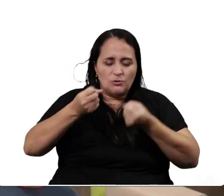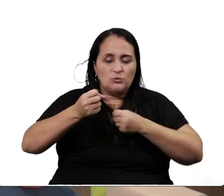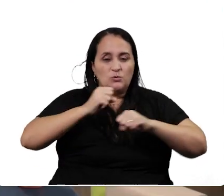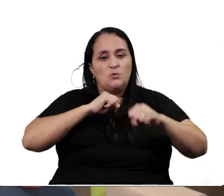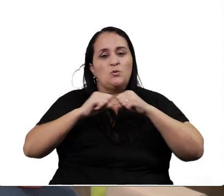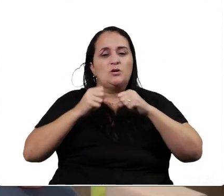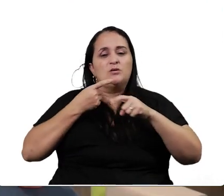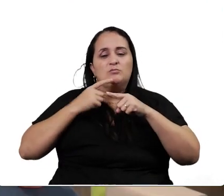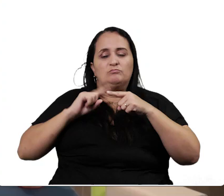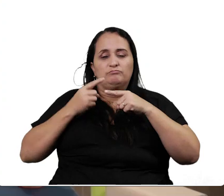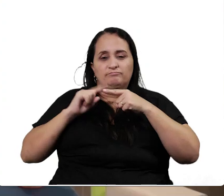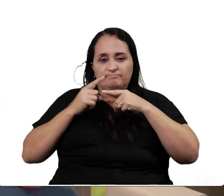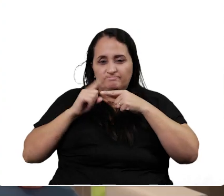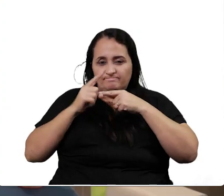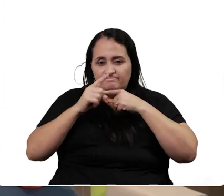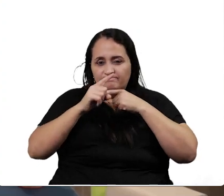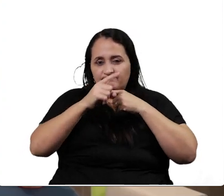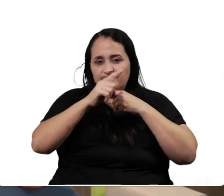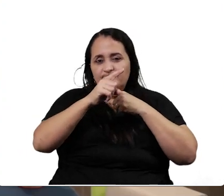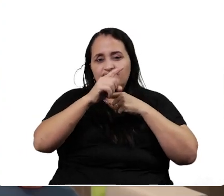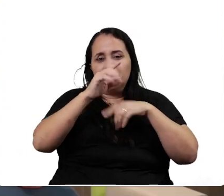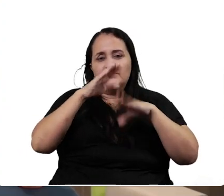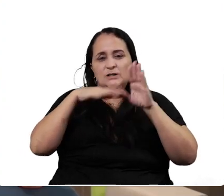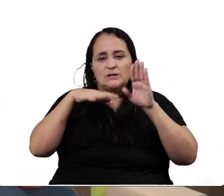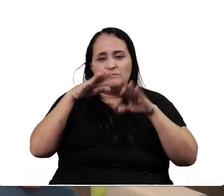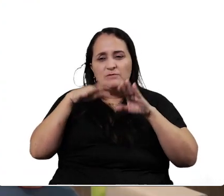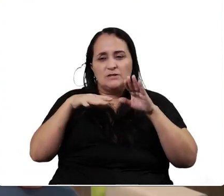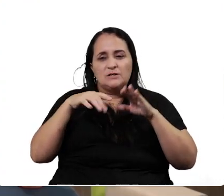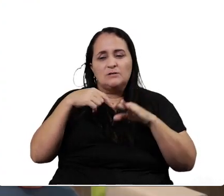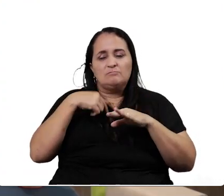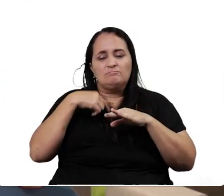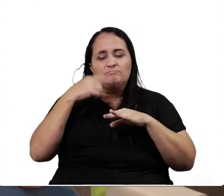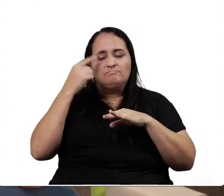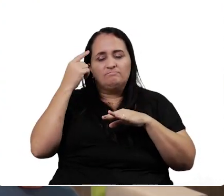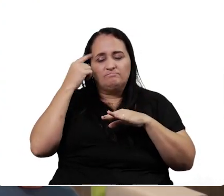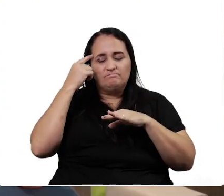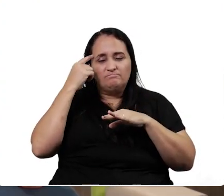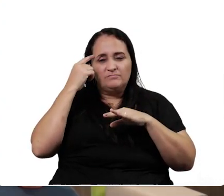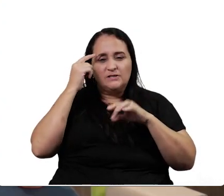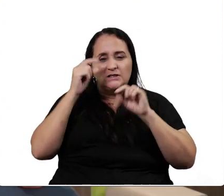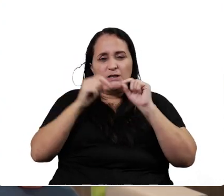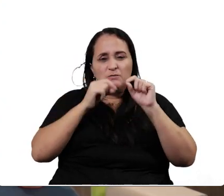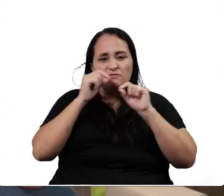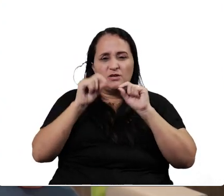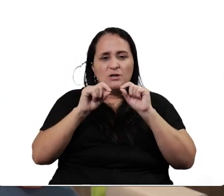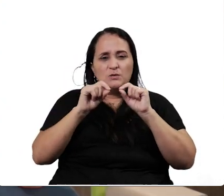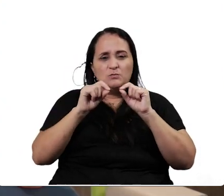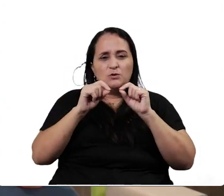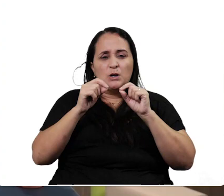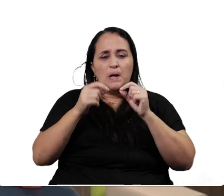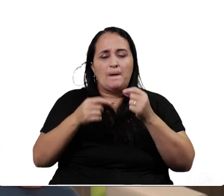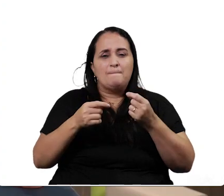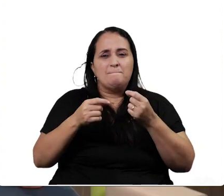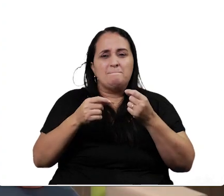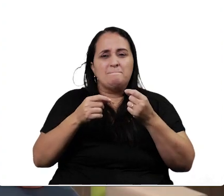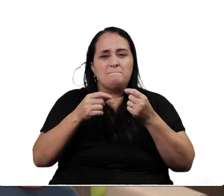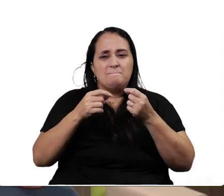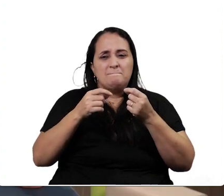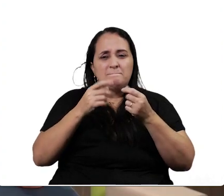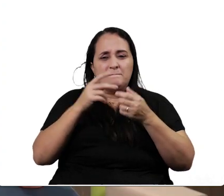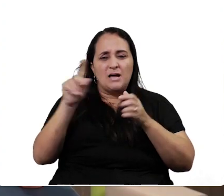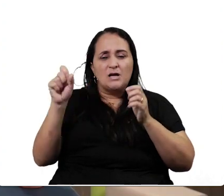Continua correndo para os livros, para o estudo. Pega o conselho de Pelé para a vida. Se dedique,